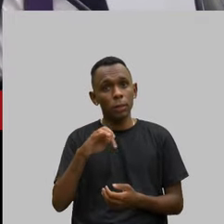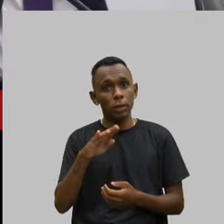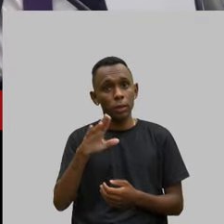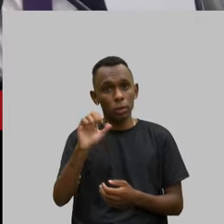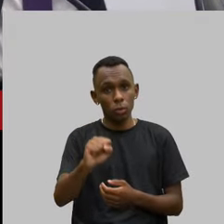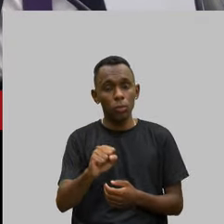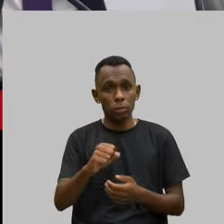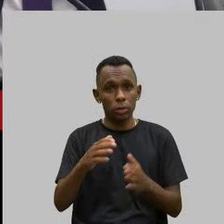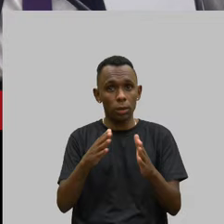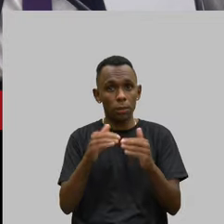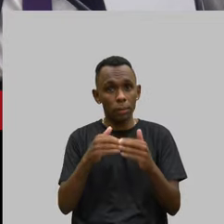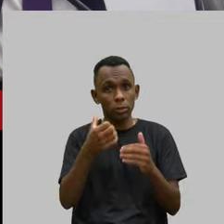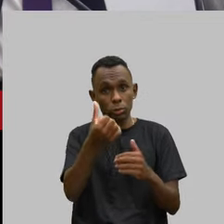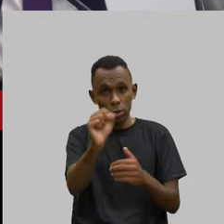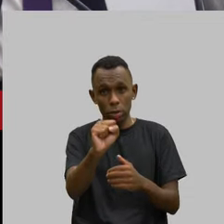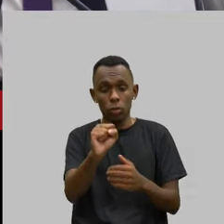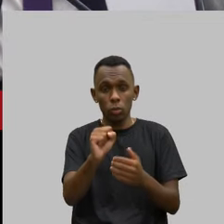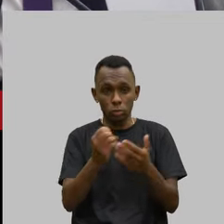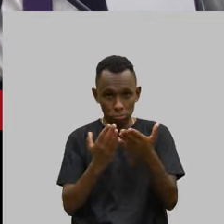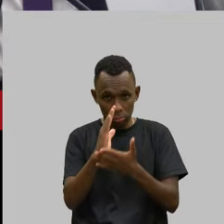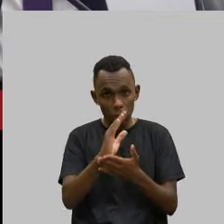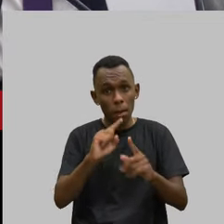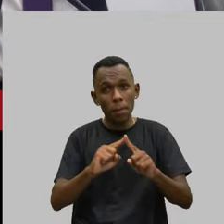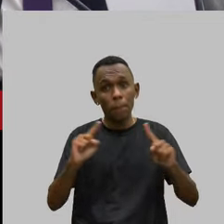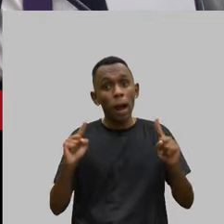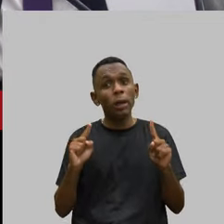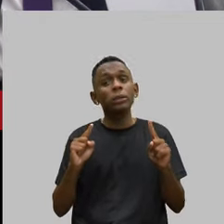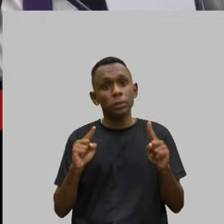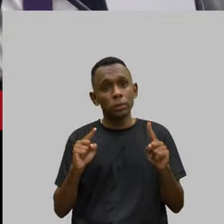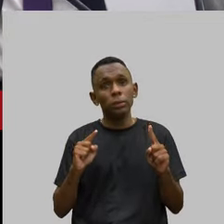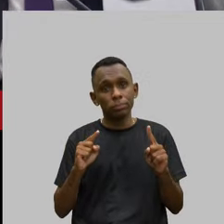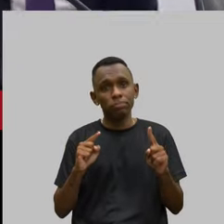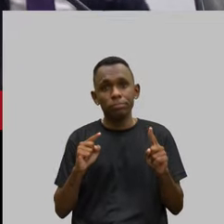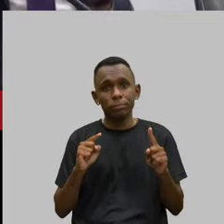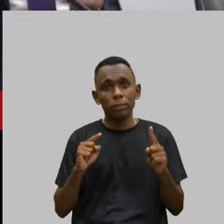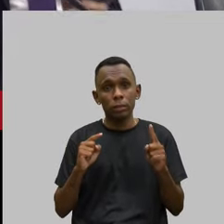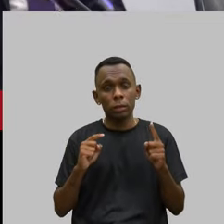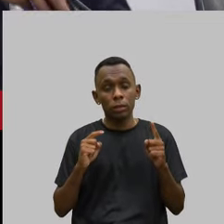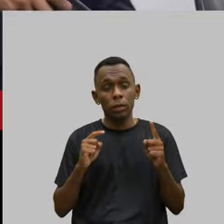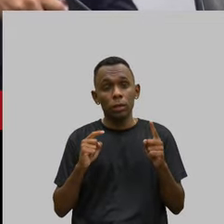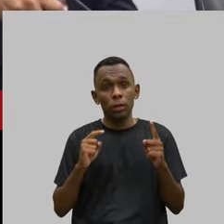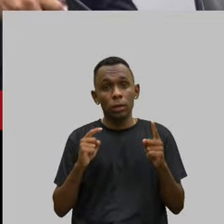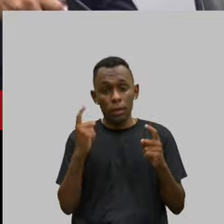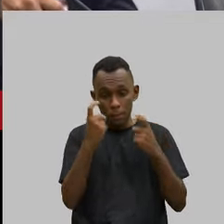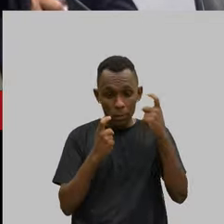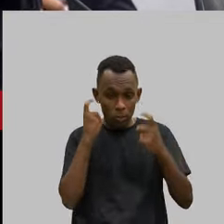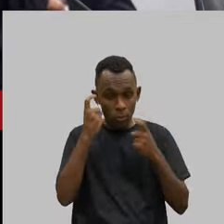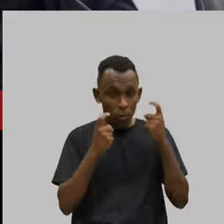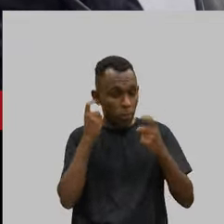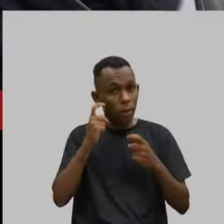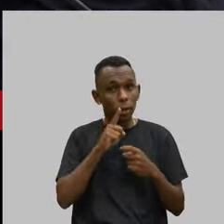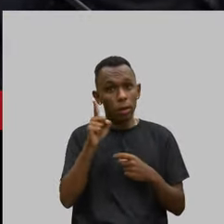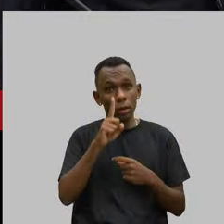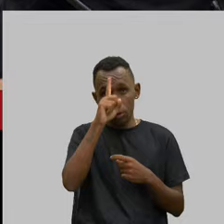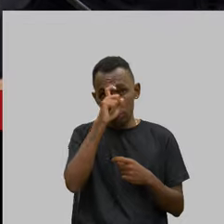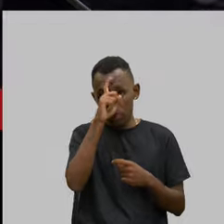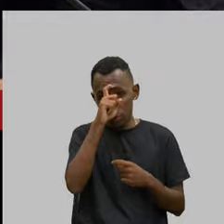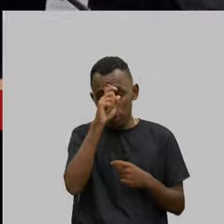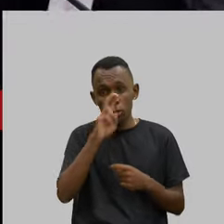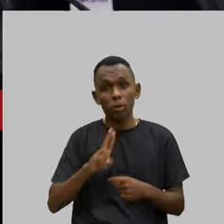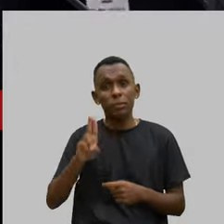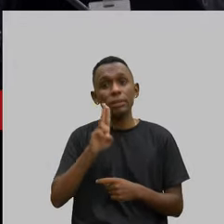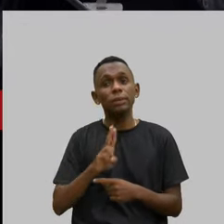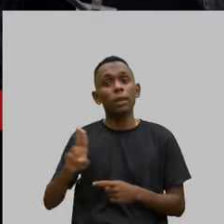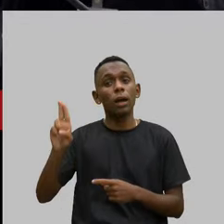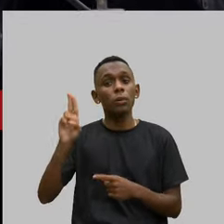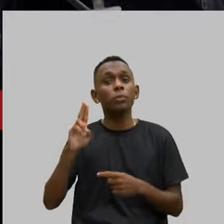nomearam 68 mas a situação é dramática naquele Hospital Universitário